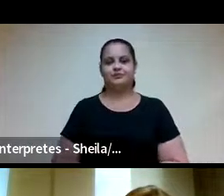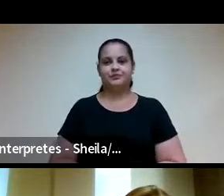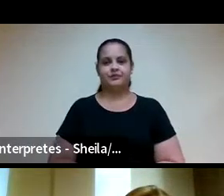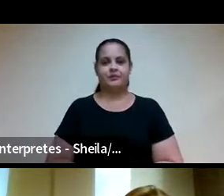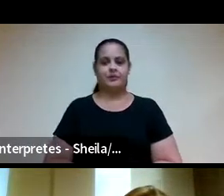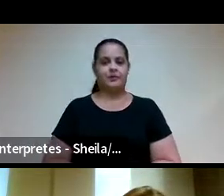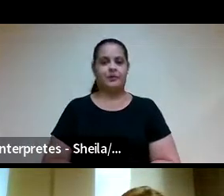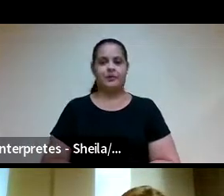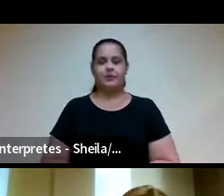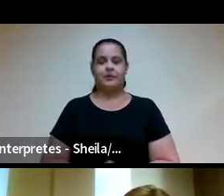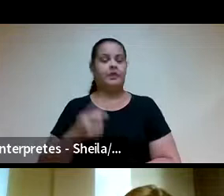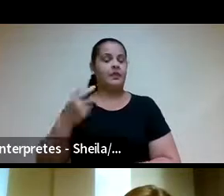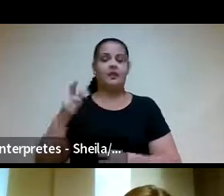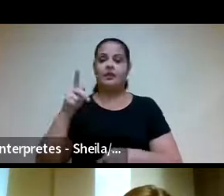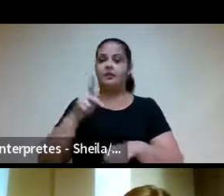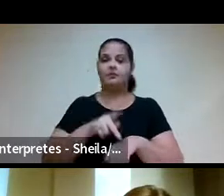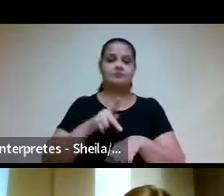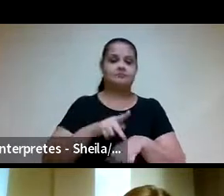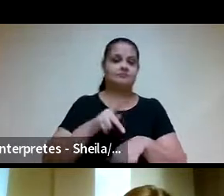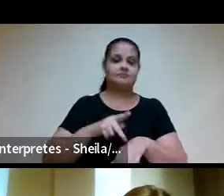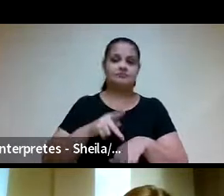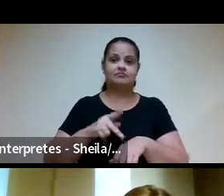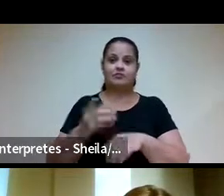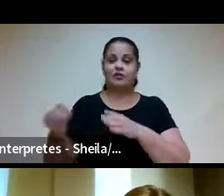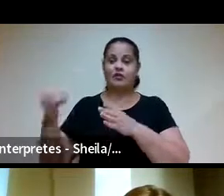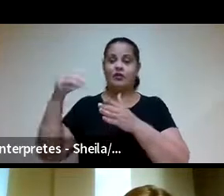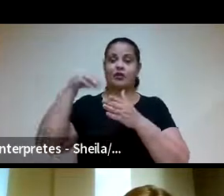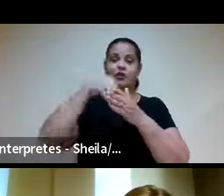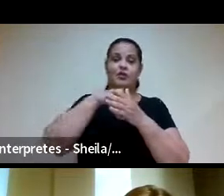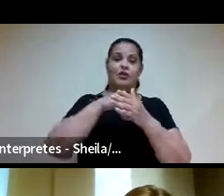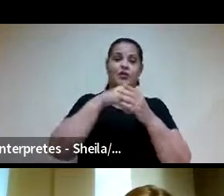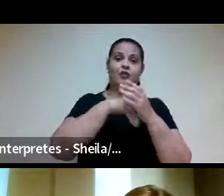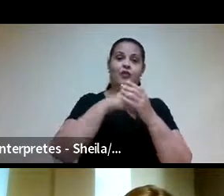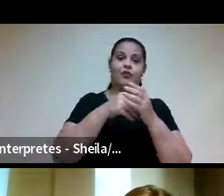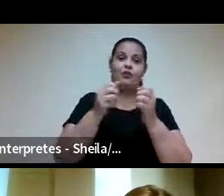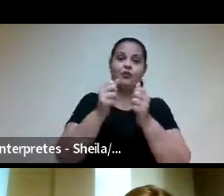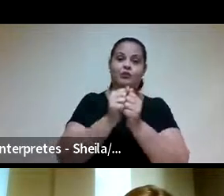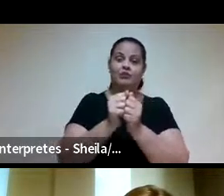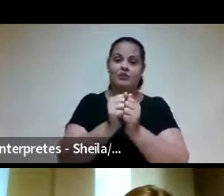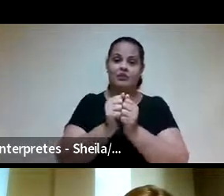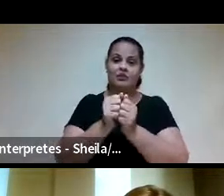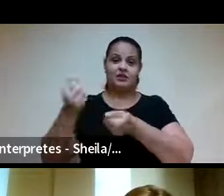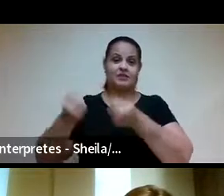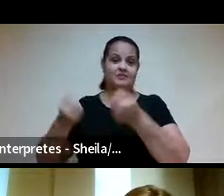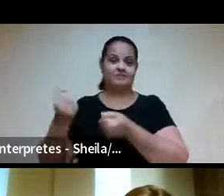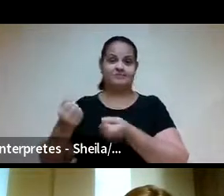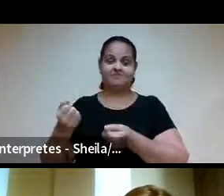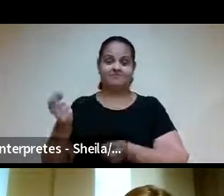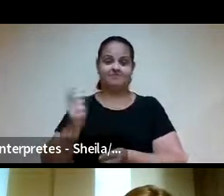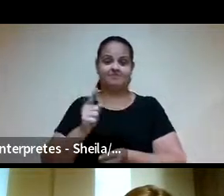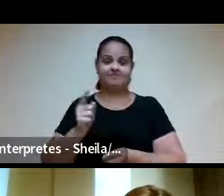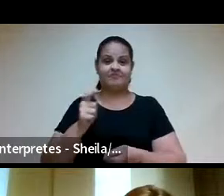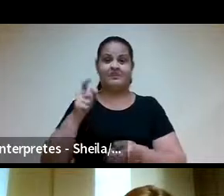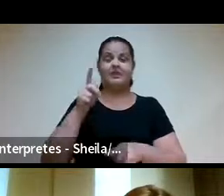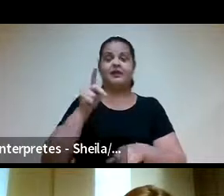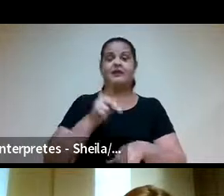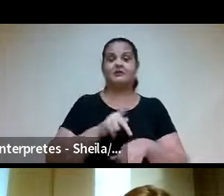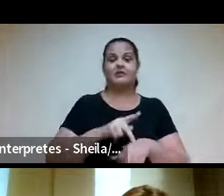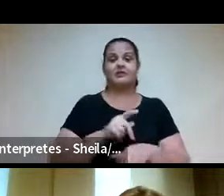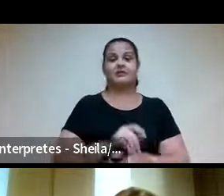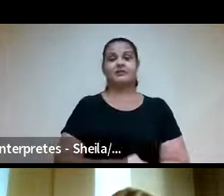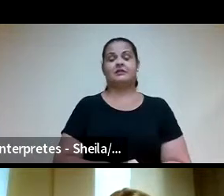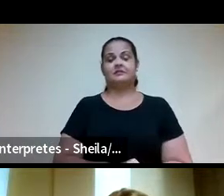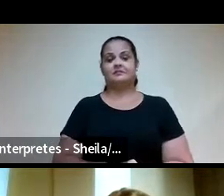eleitoras estavam escondidas. A todas as testemunhas, inclusive as testemunhas do hora recorrente que foram ouvidas na audiência, todas